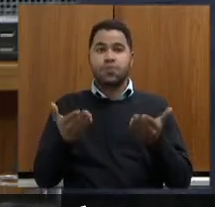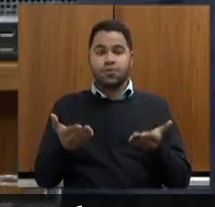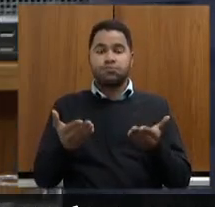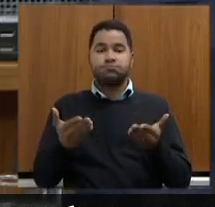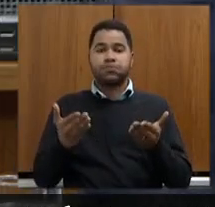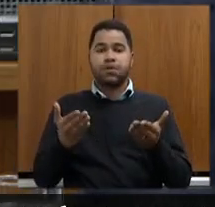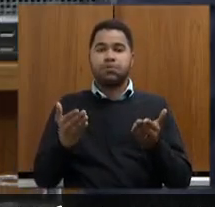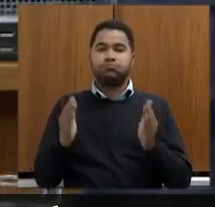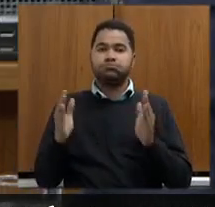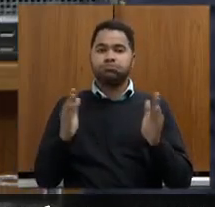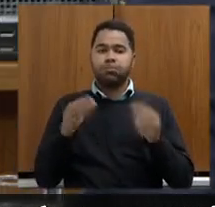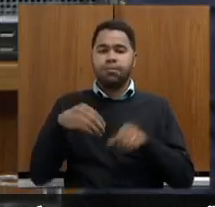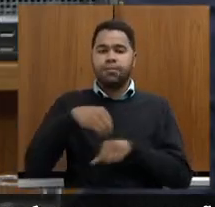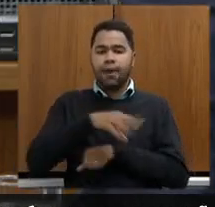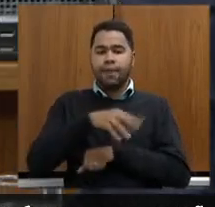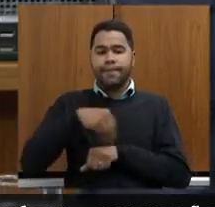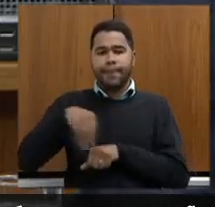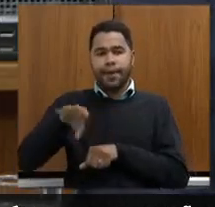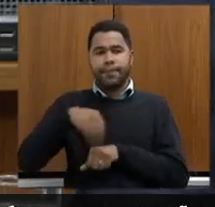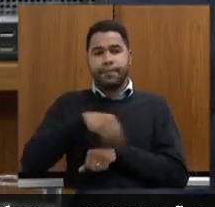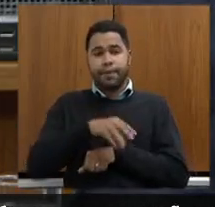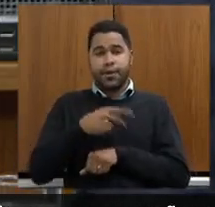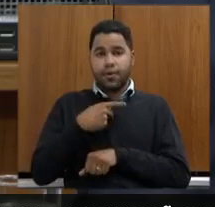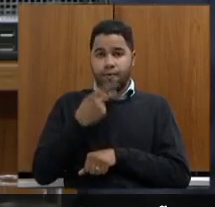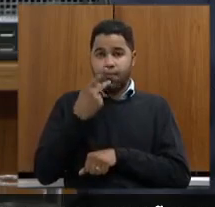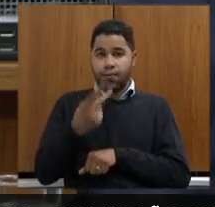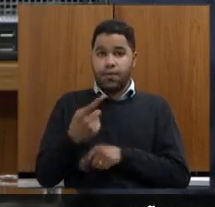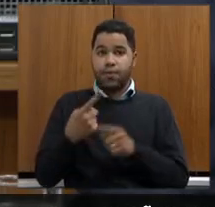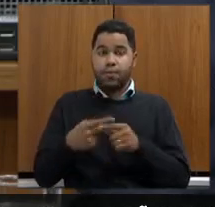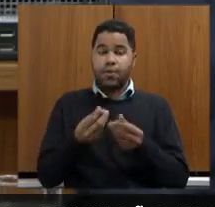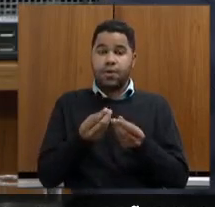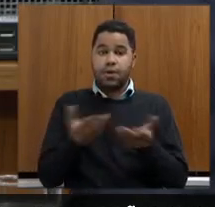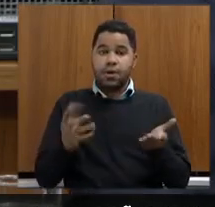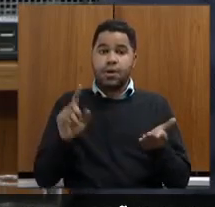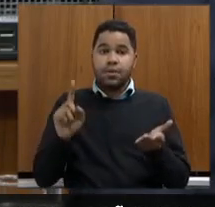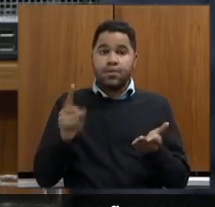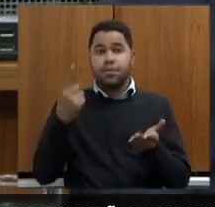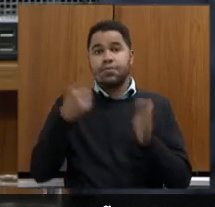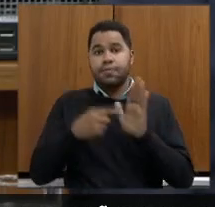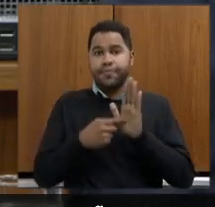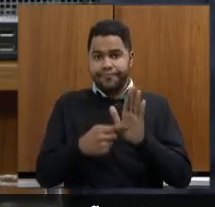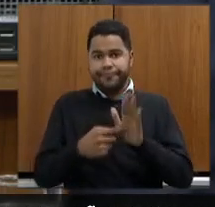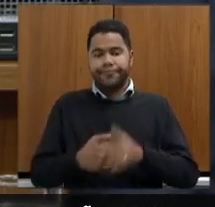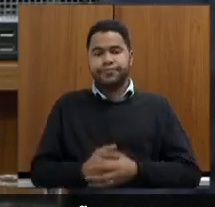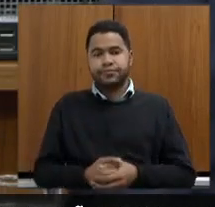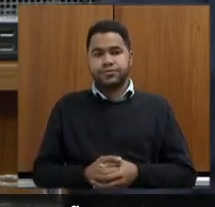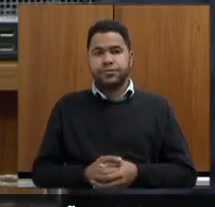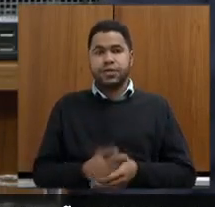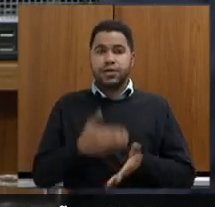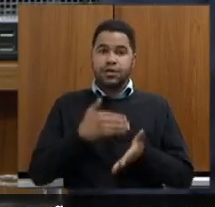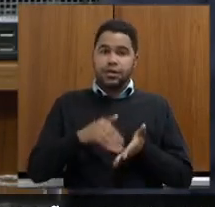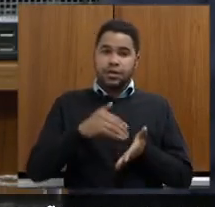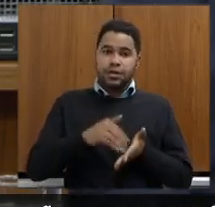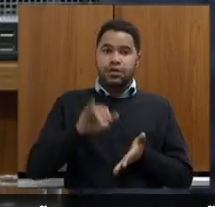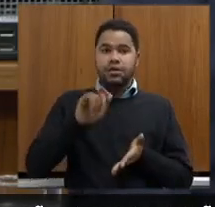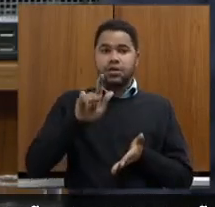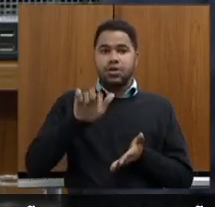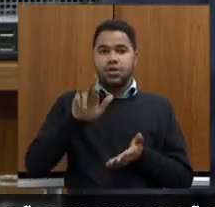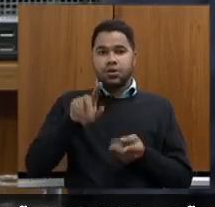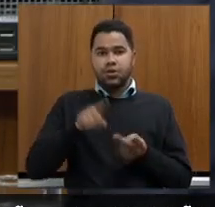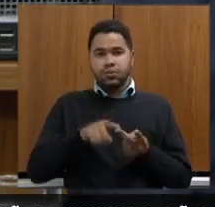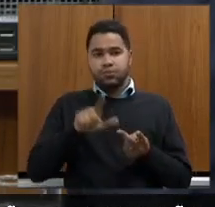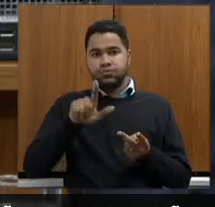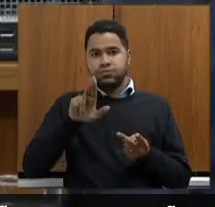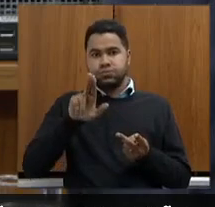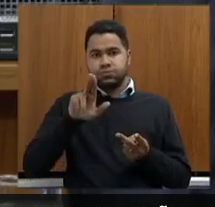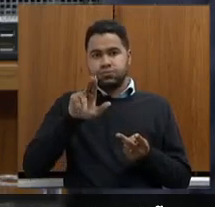mandato mediar falou isso porque aqui trago a minha primeira colocação secretário EA secretaria Heloísa a